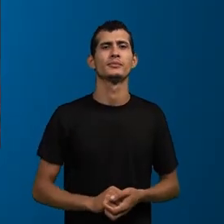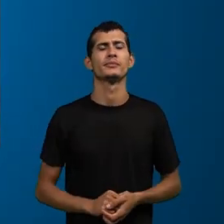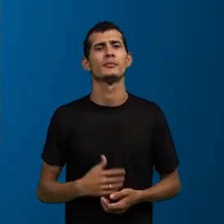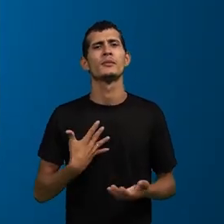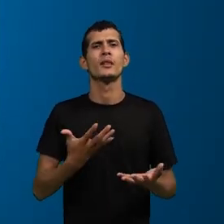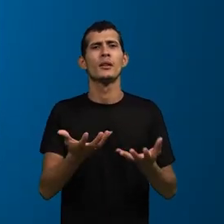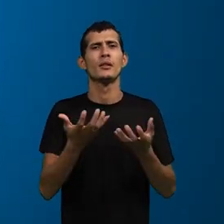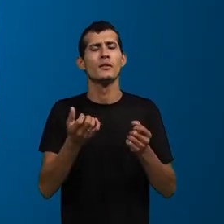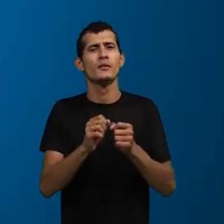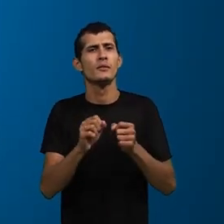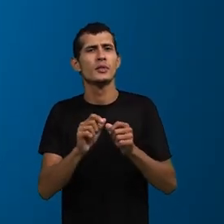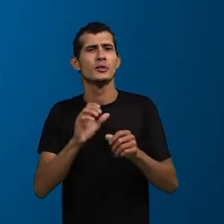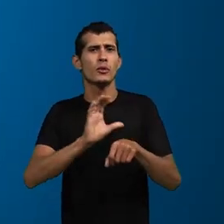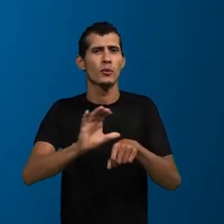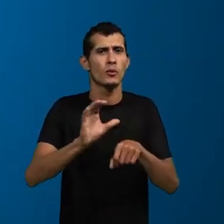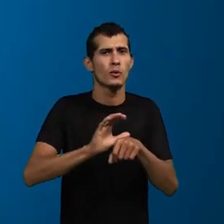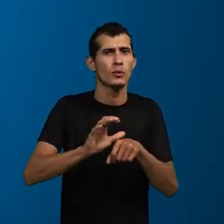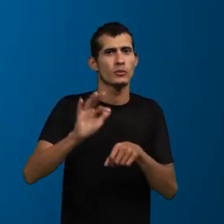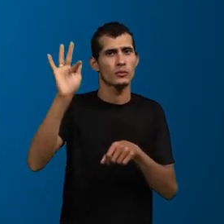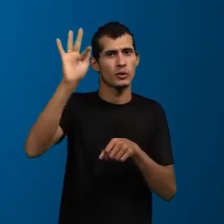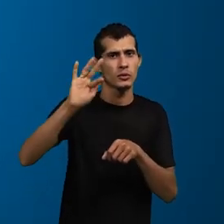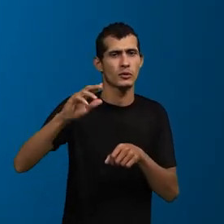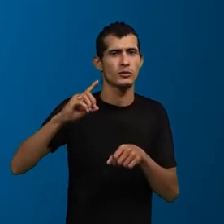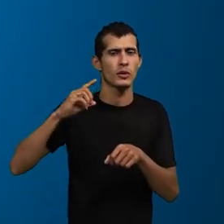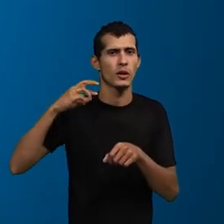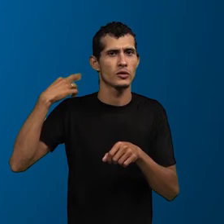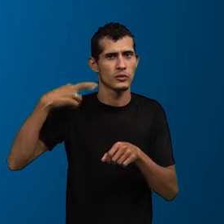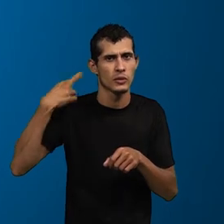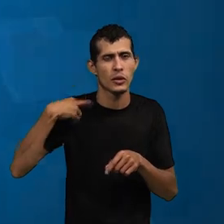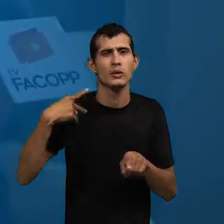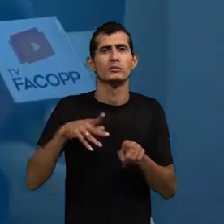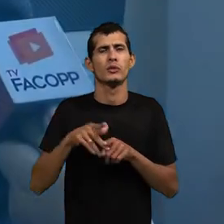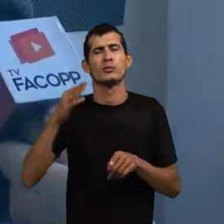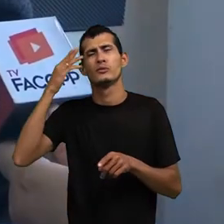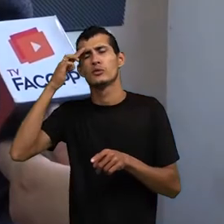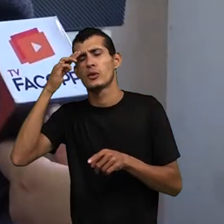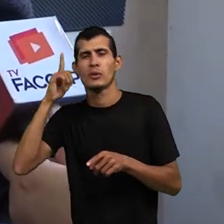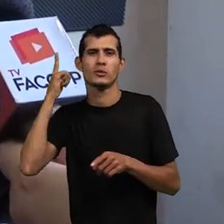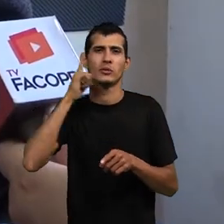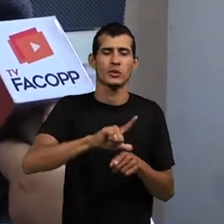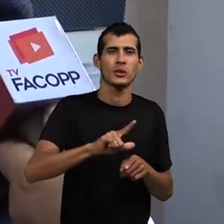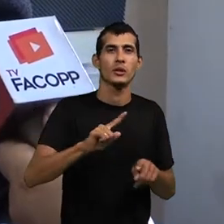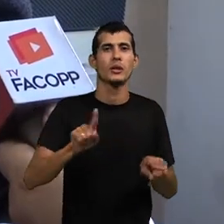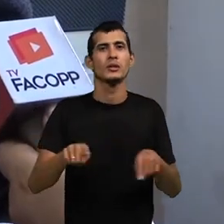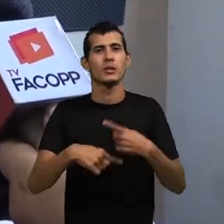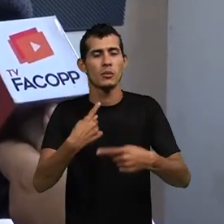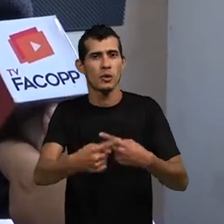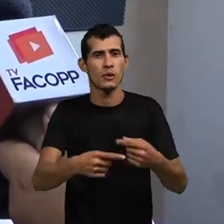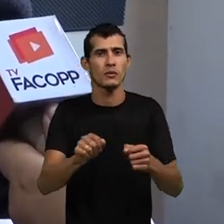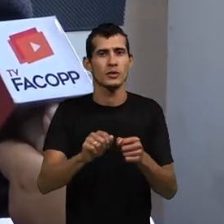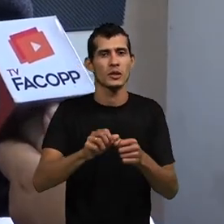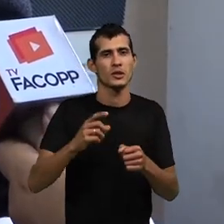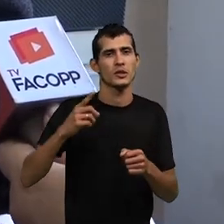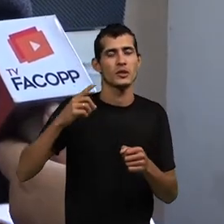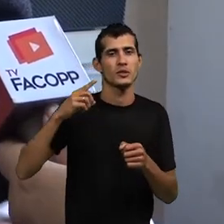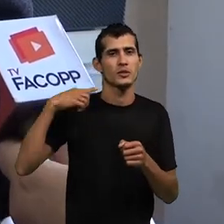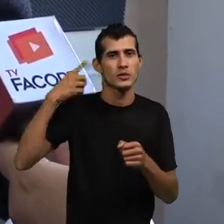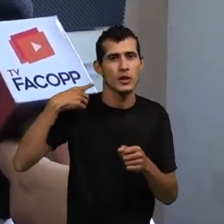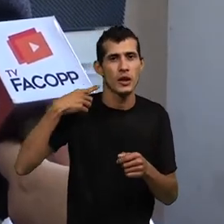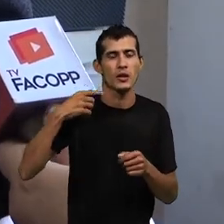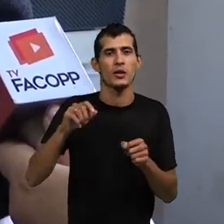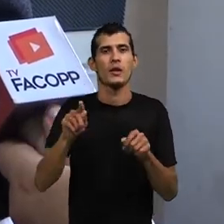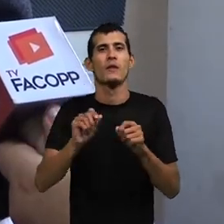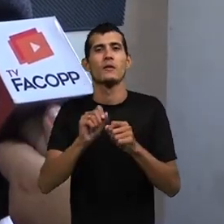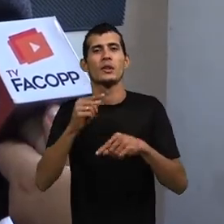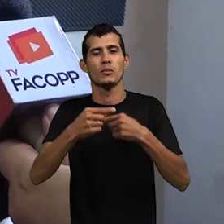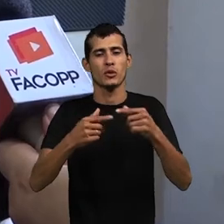Eu fiz um curso superior, fiz direito, era um sonho, consegui realizar. E após fazer direito, eu fiz uma pós